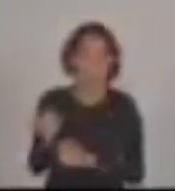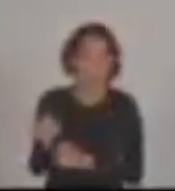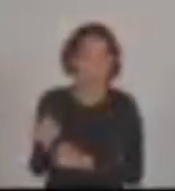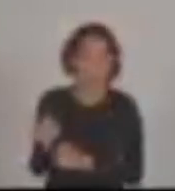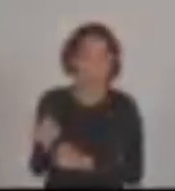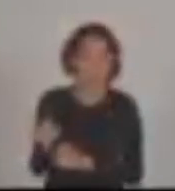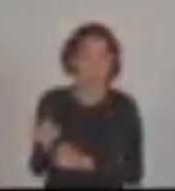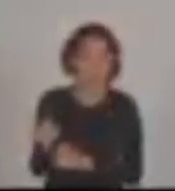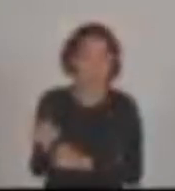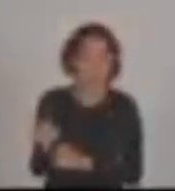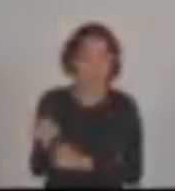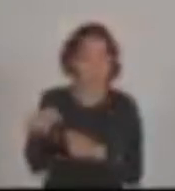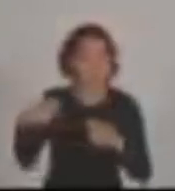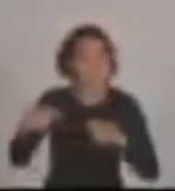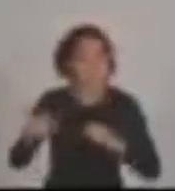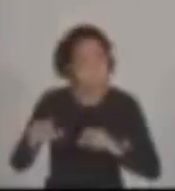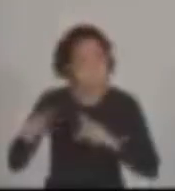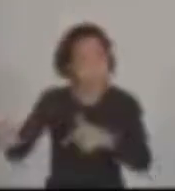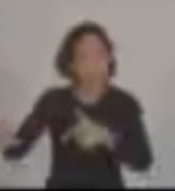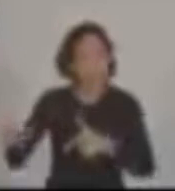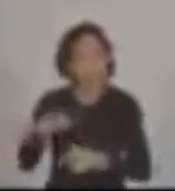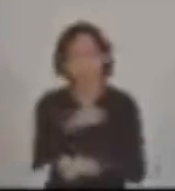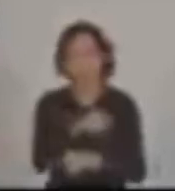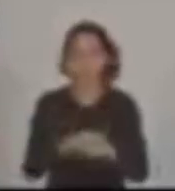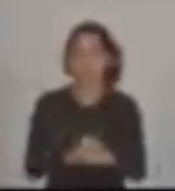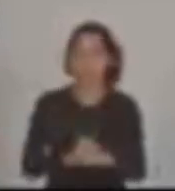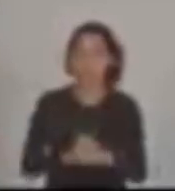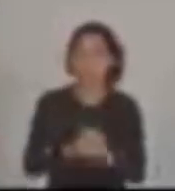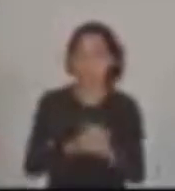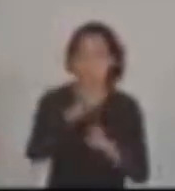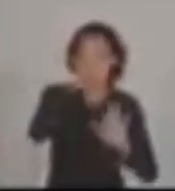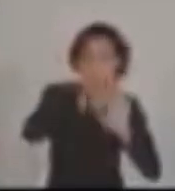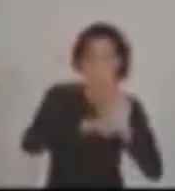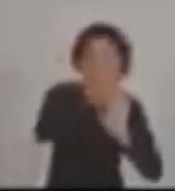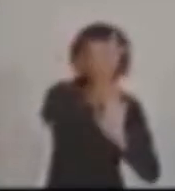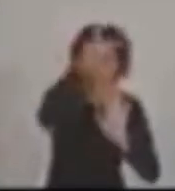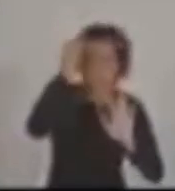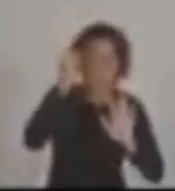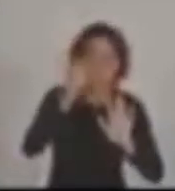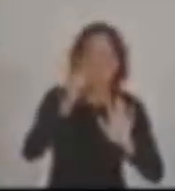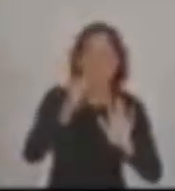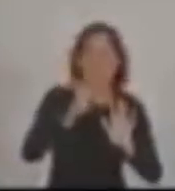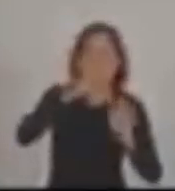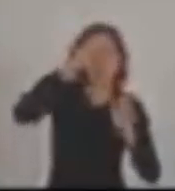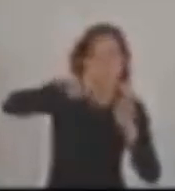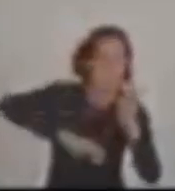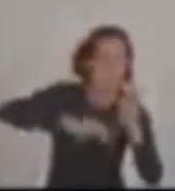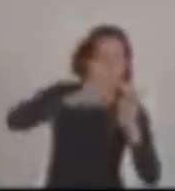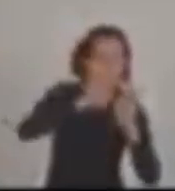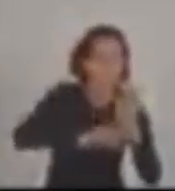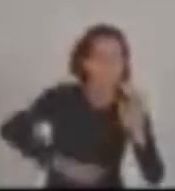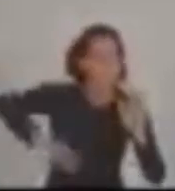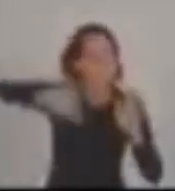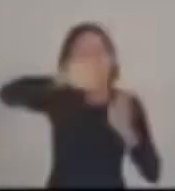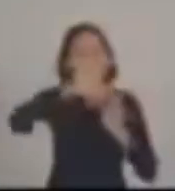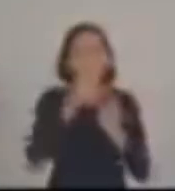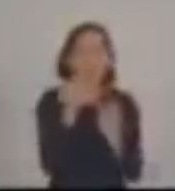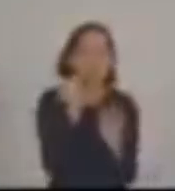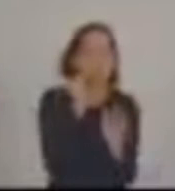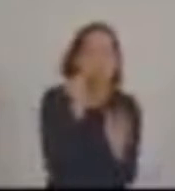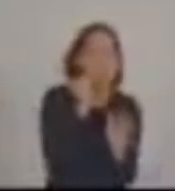prefeito até que ele faça uma revisão geral desse absurdo, desse